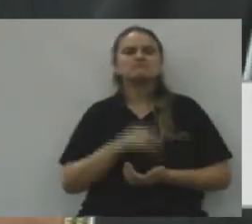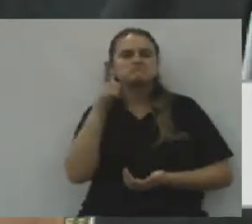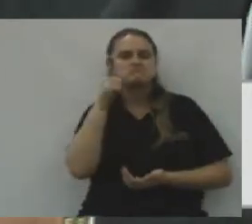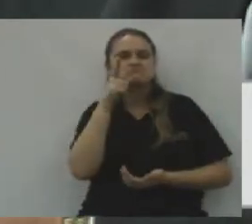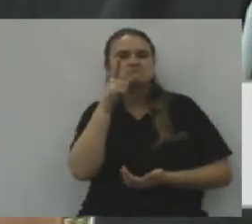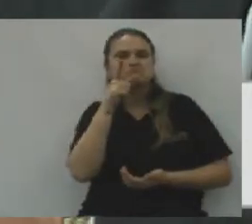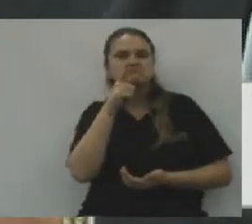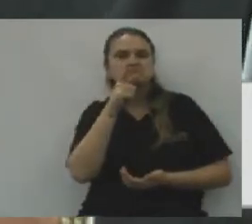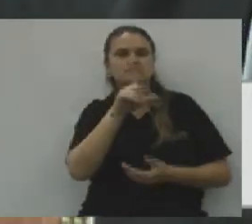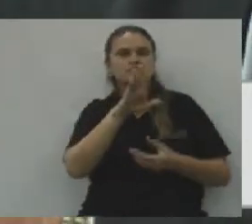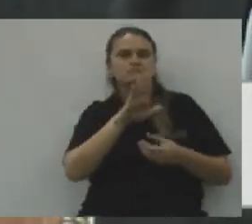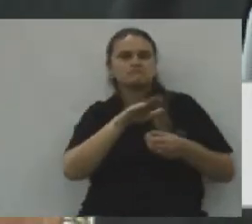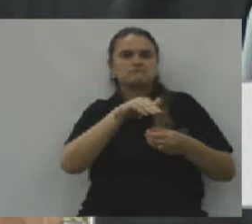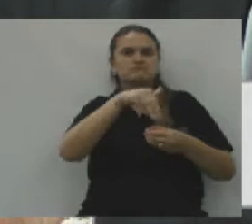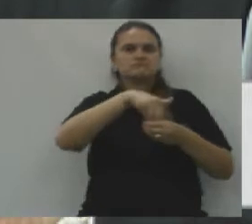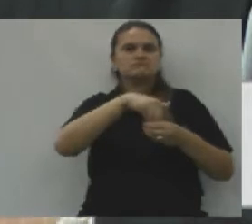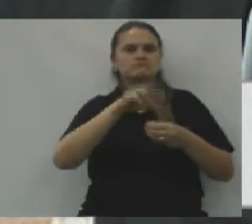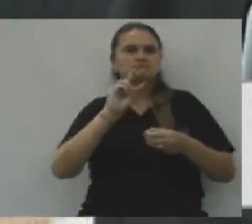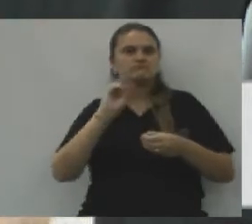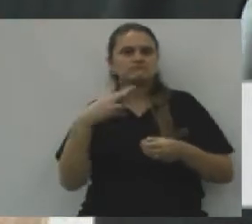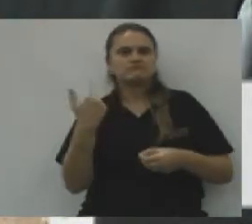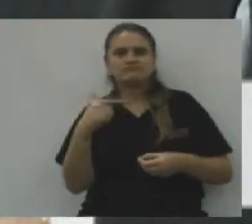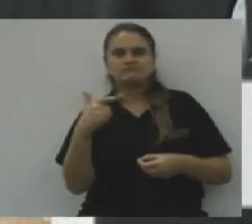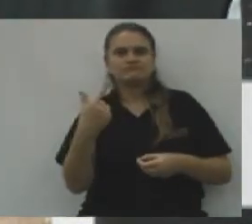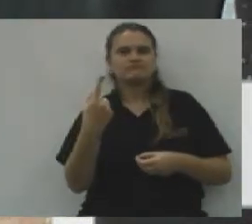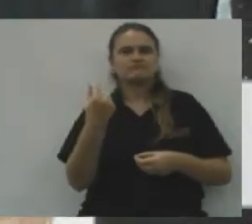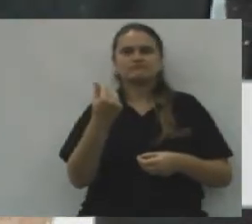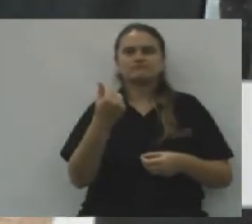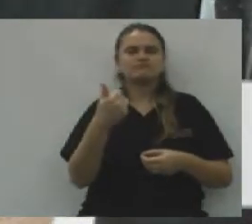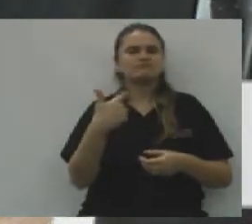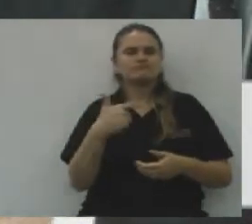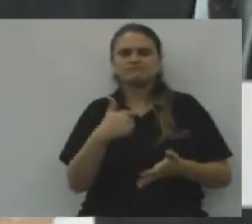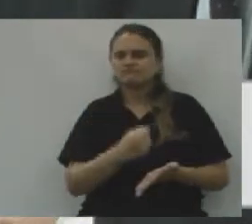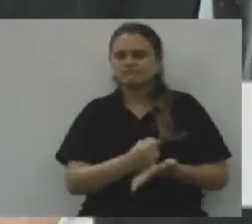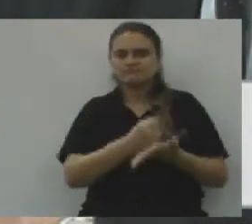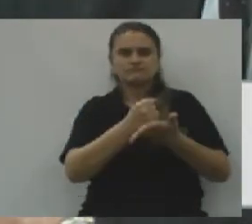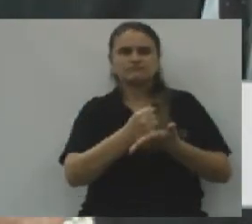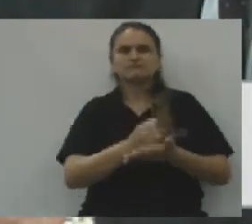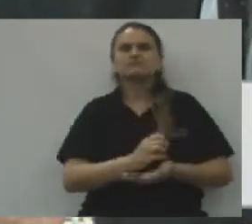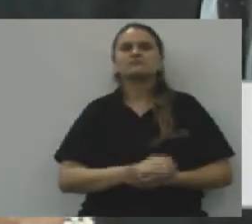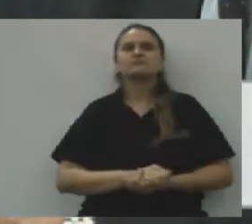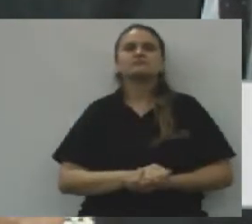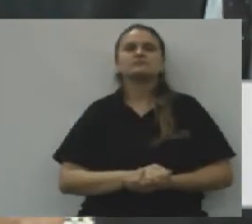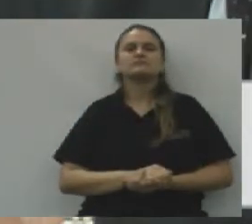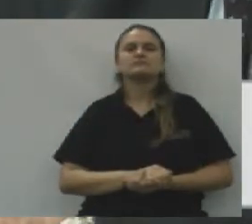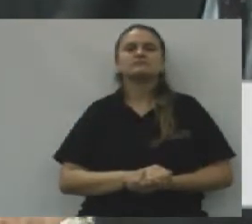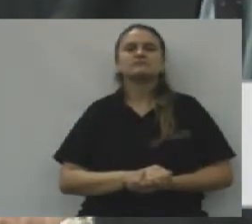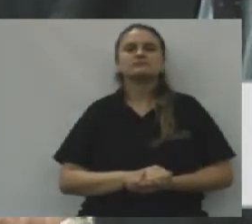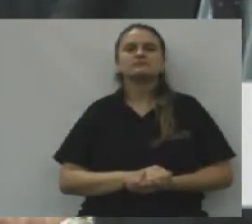Conseguiu se eleger vereador sem dinheiro, sem apoio.